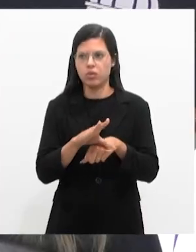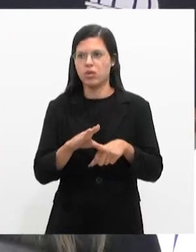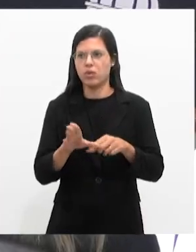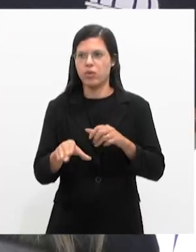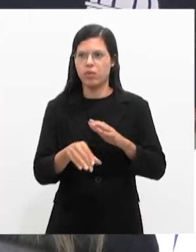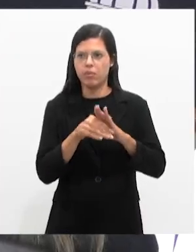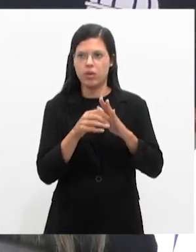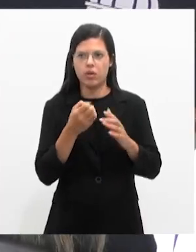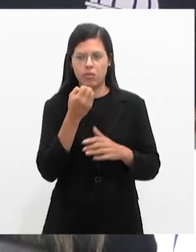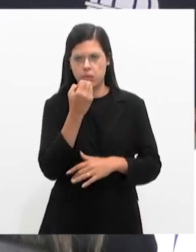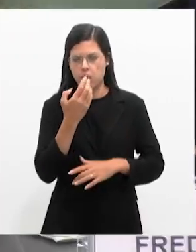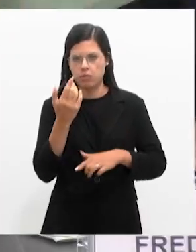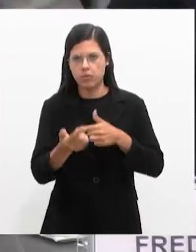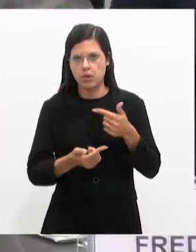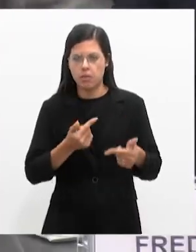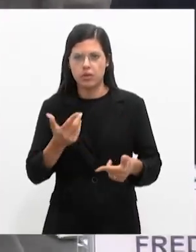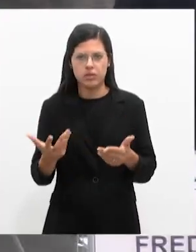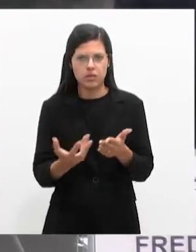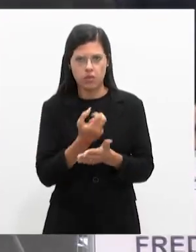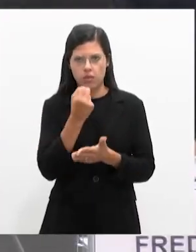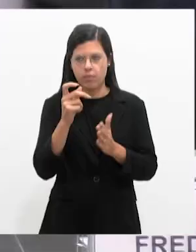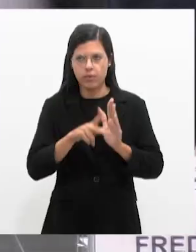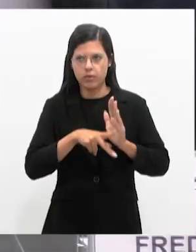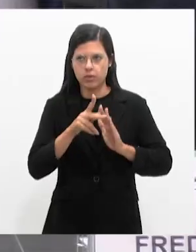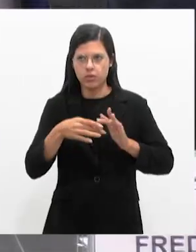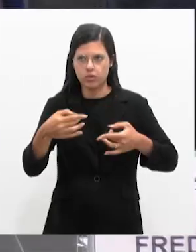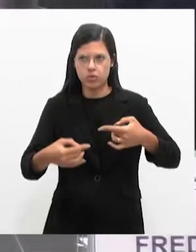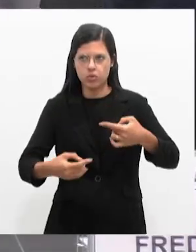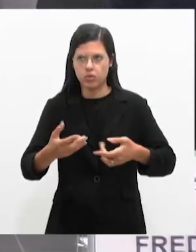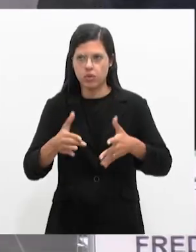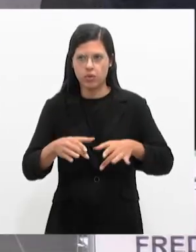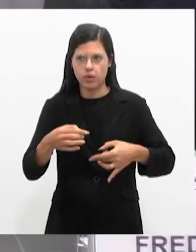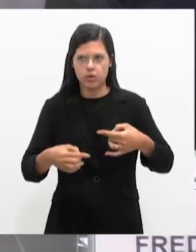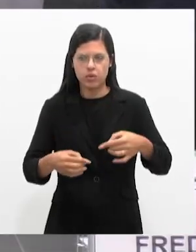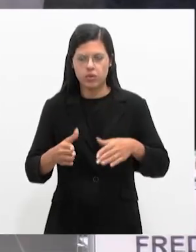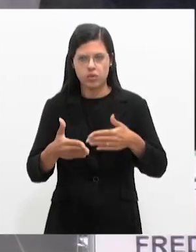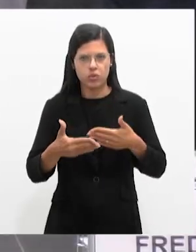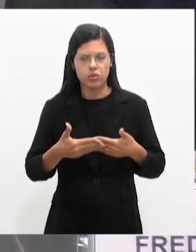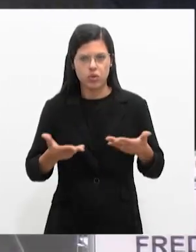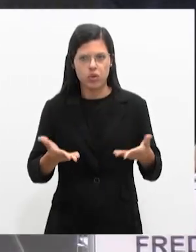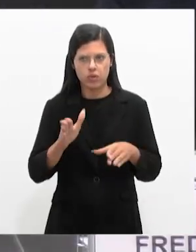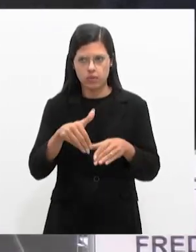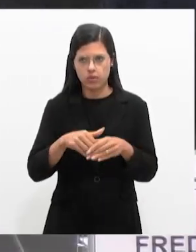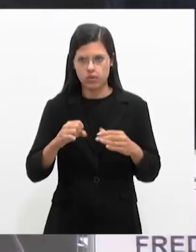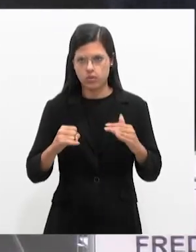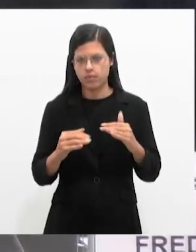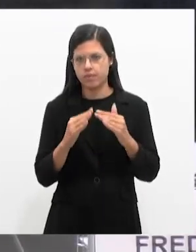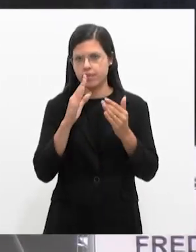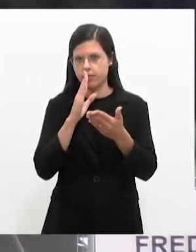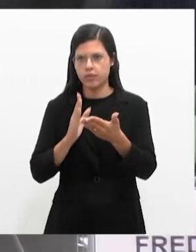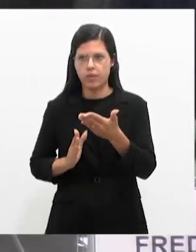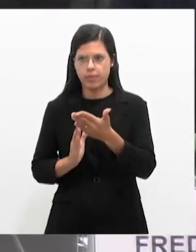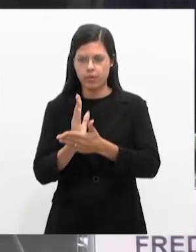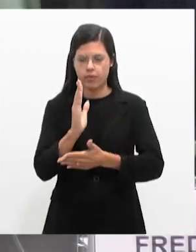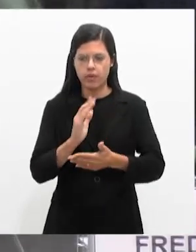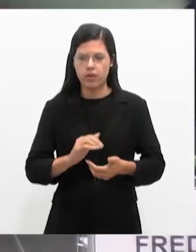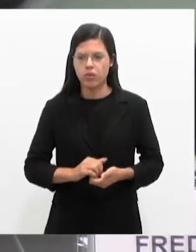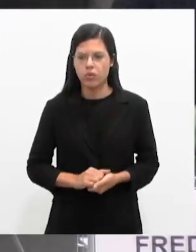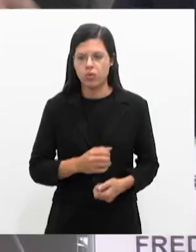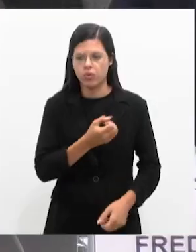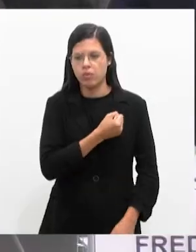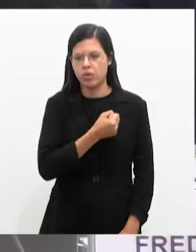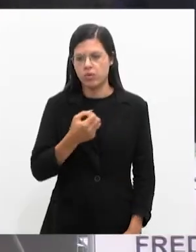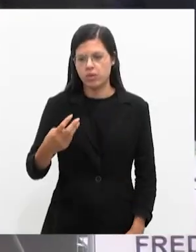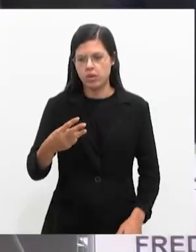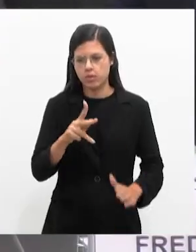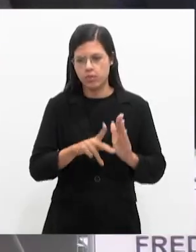projeto. Em discussão, não havendo quem queira discutir, encerrada a discussão, em votação, os senhores que aprovam permaneçam como estão. Aprovado.